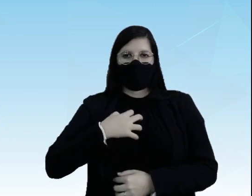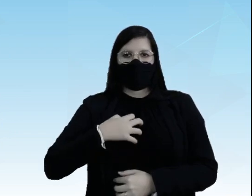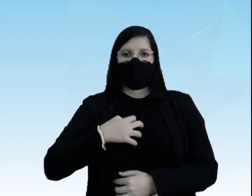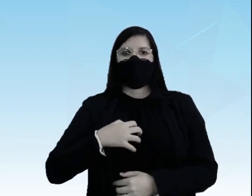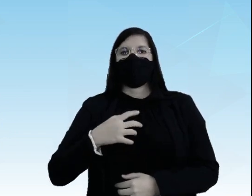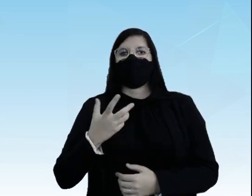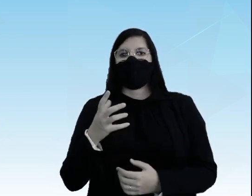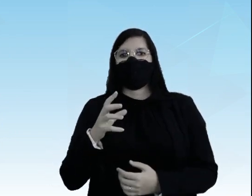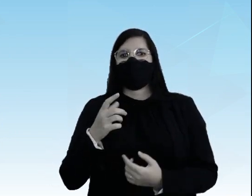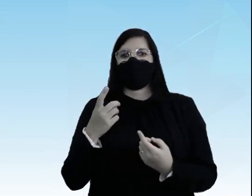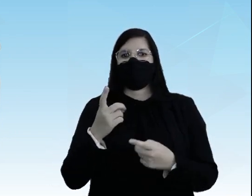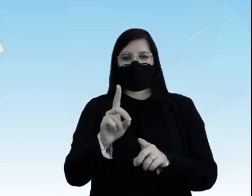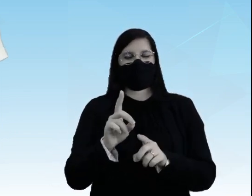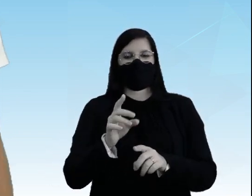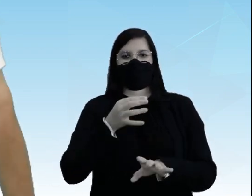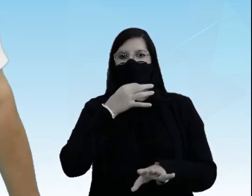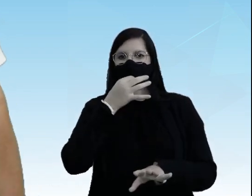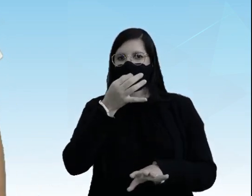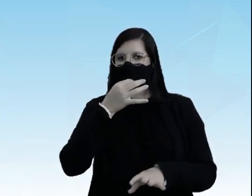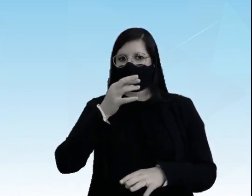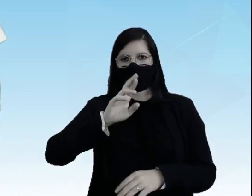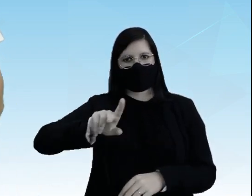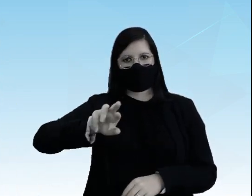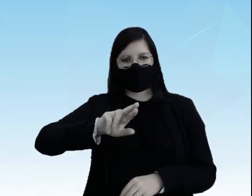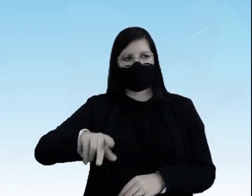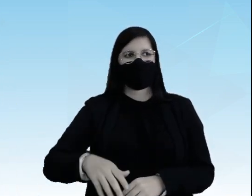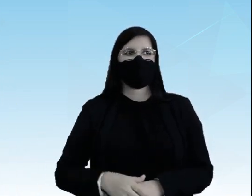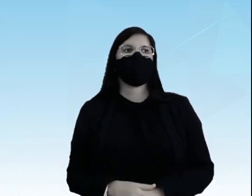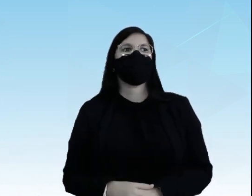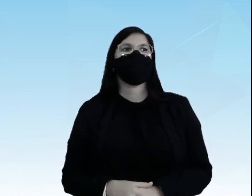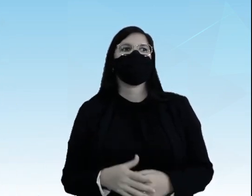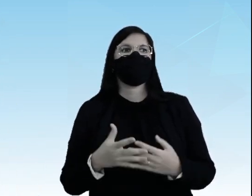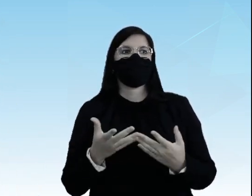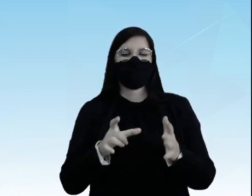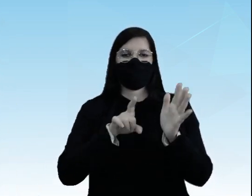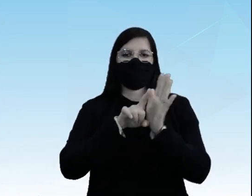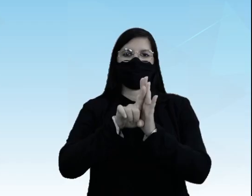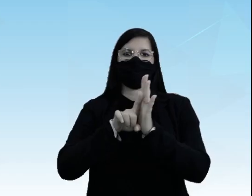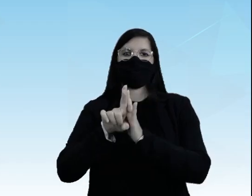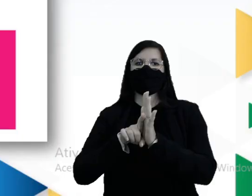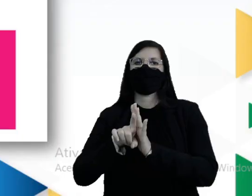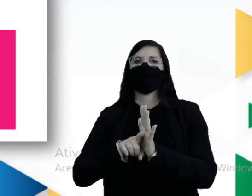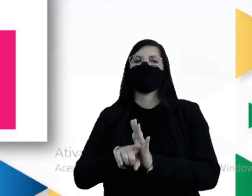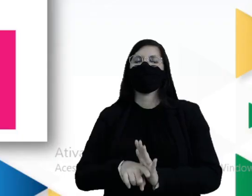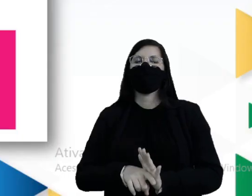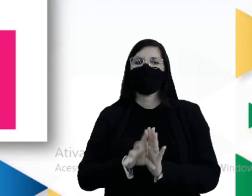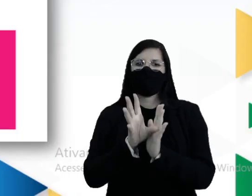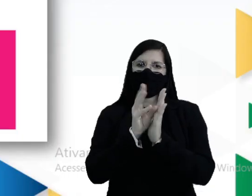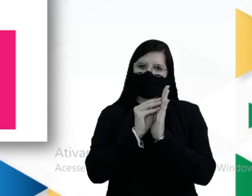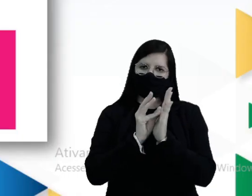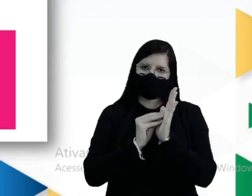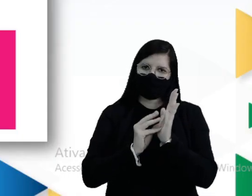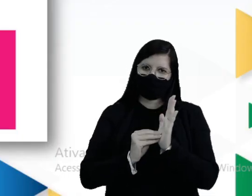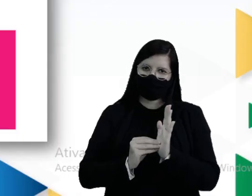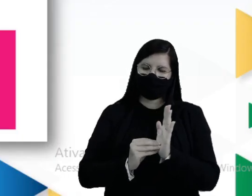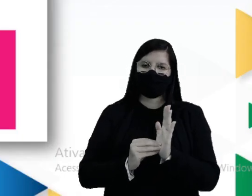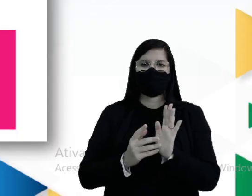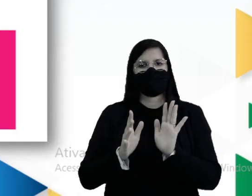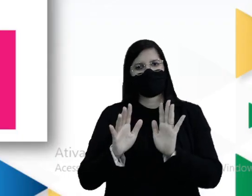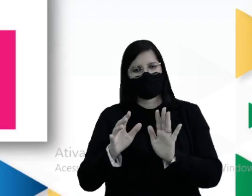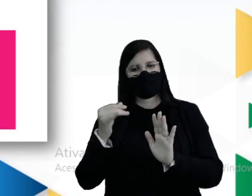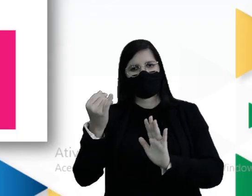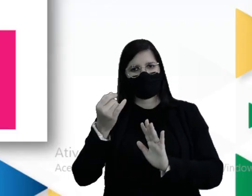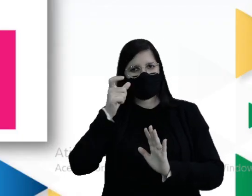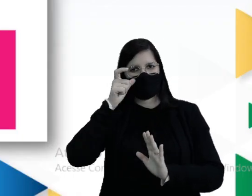importante lembrar disso, viu? Vamos caminhando. Aqui eu tenho fontes de pesquisa. É muito interessante, seria muito bom